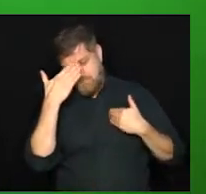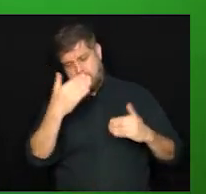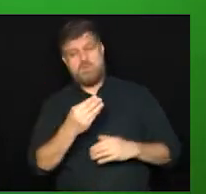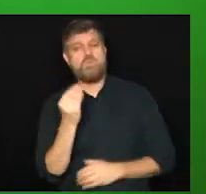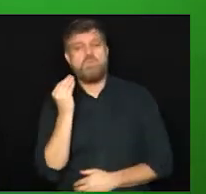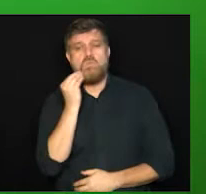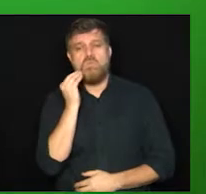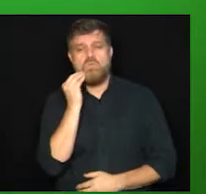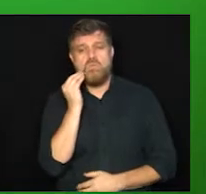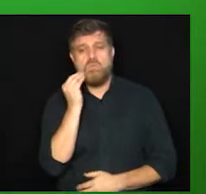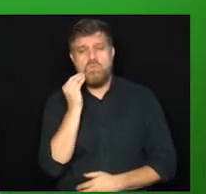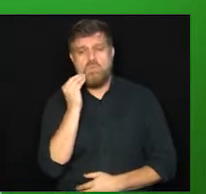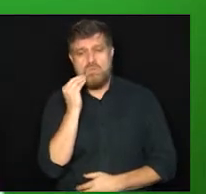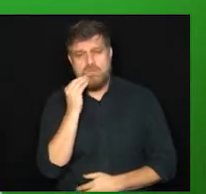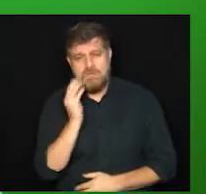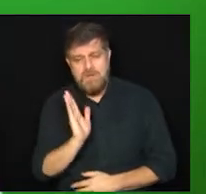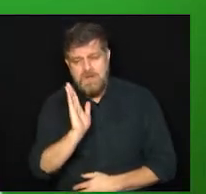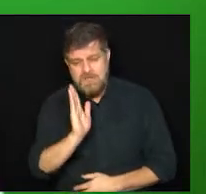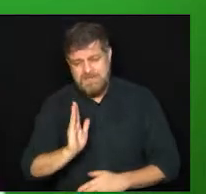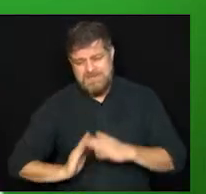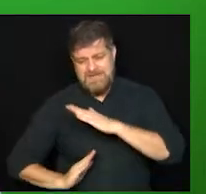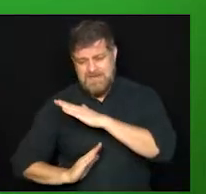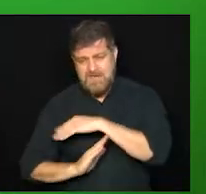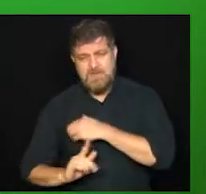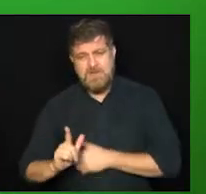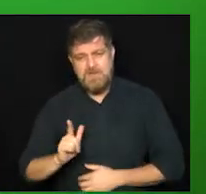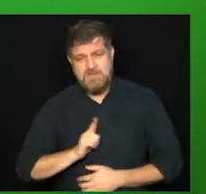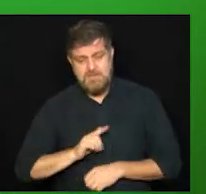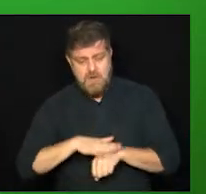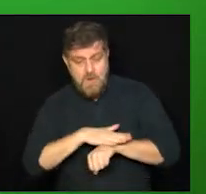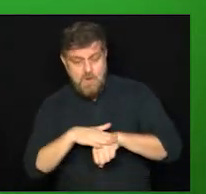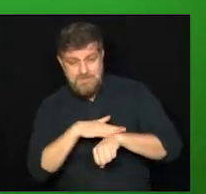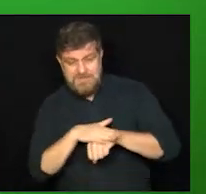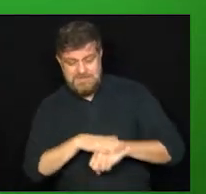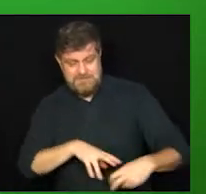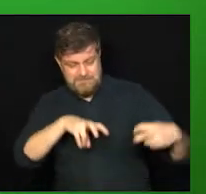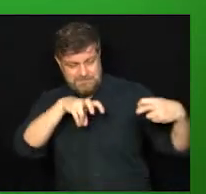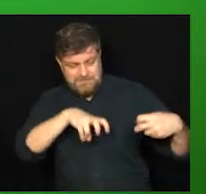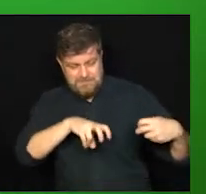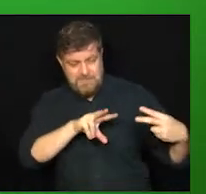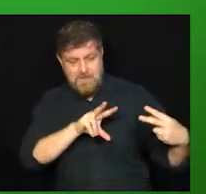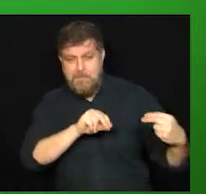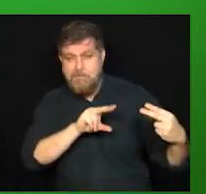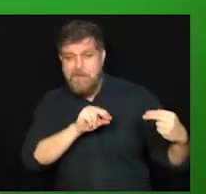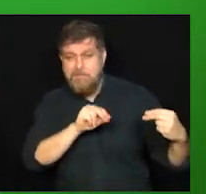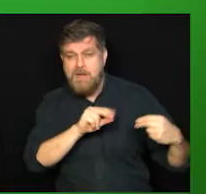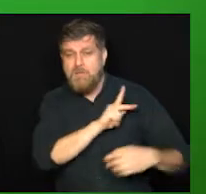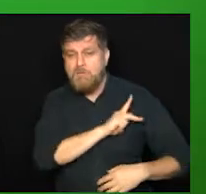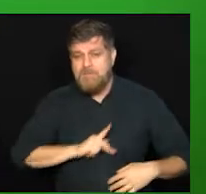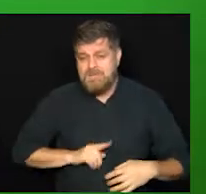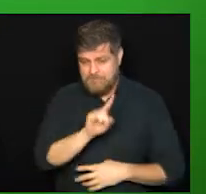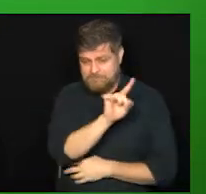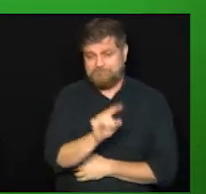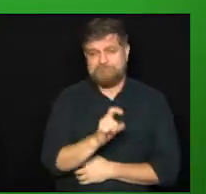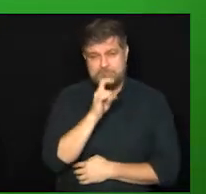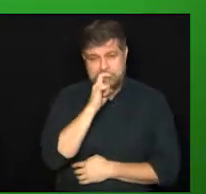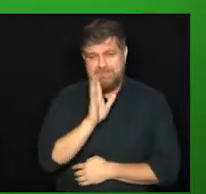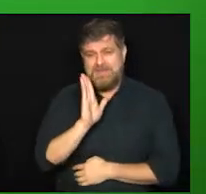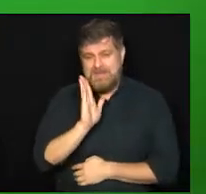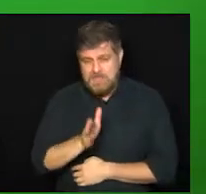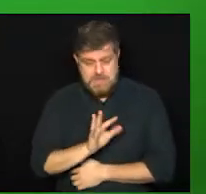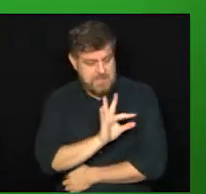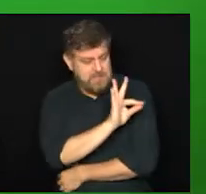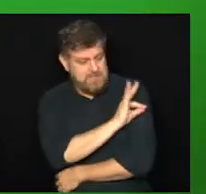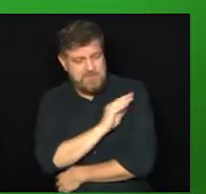oportunidade. Já tivemos aí na Câmara com o presidente Zé Carlos, já tivemos com o prefeito